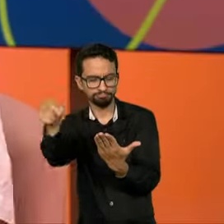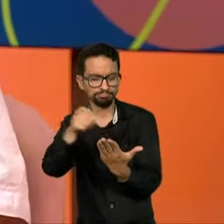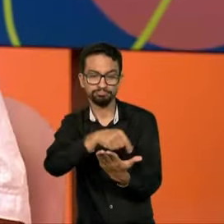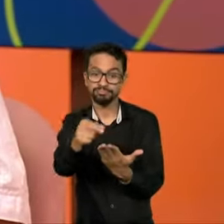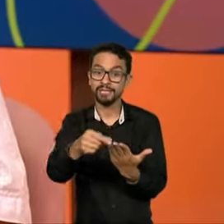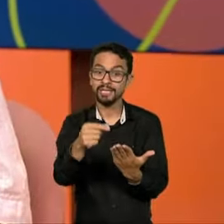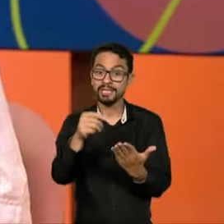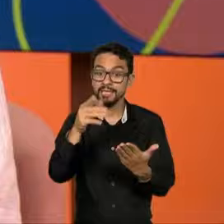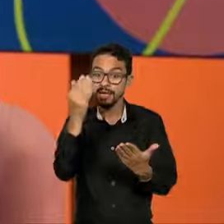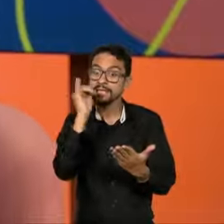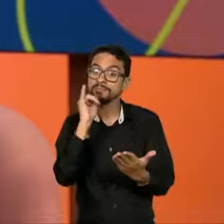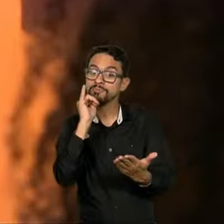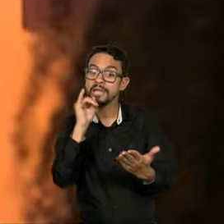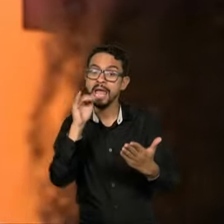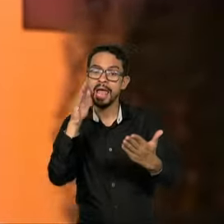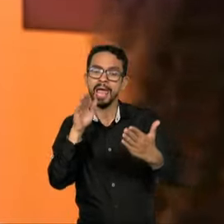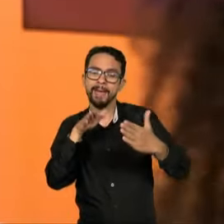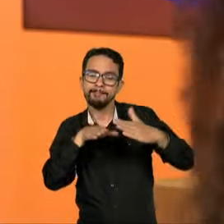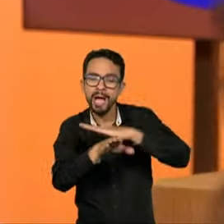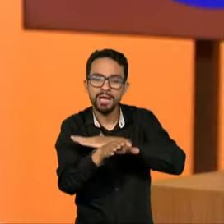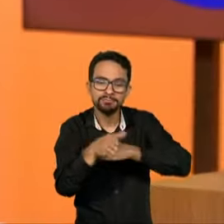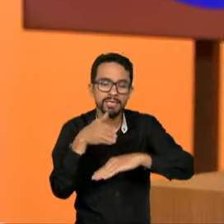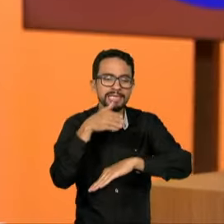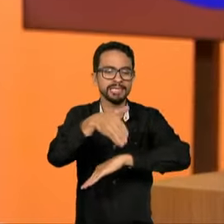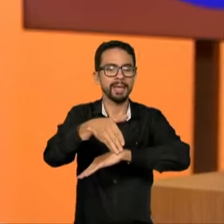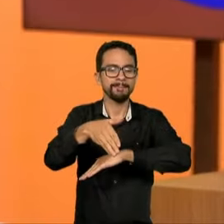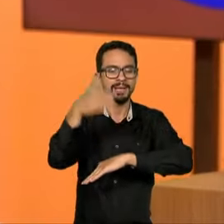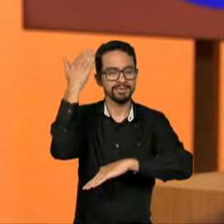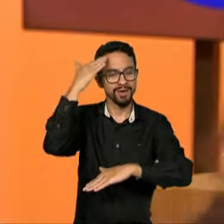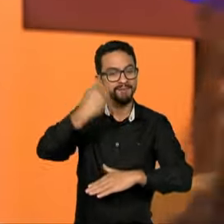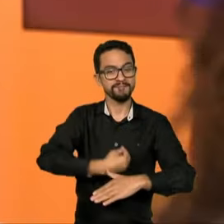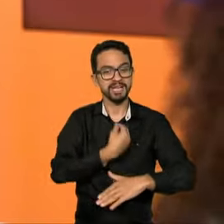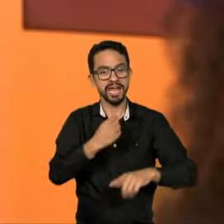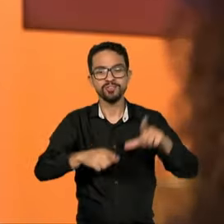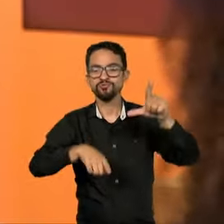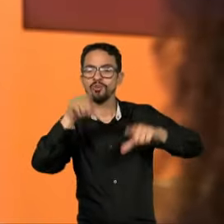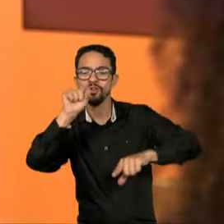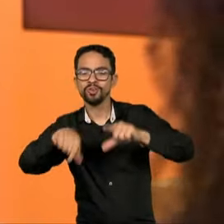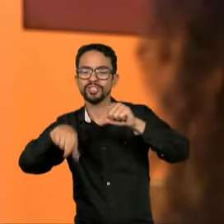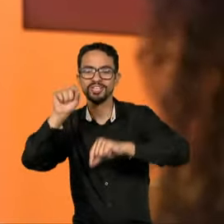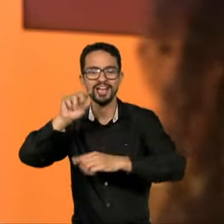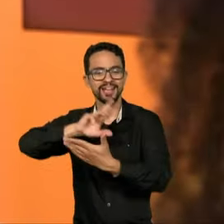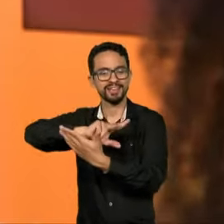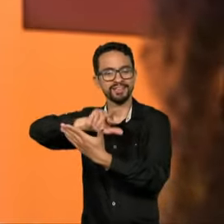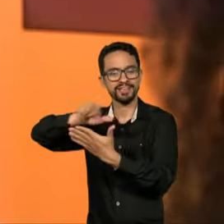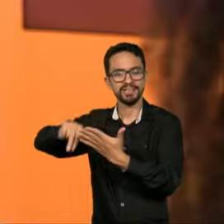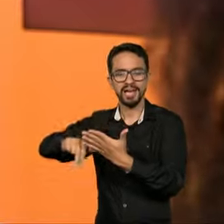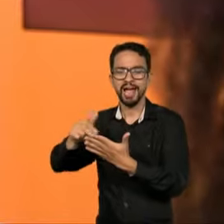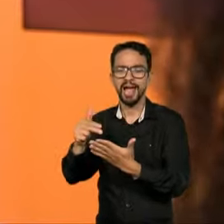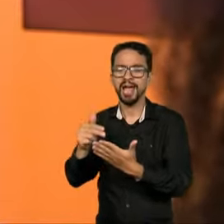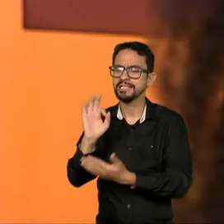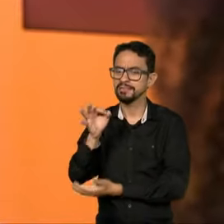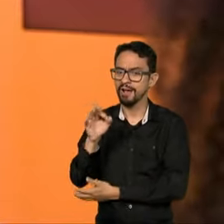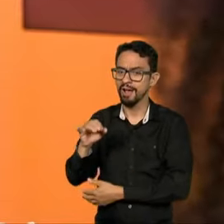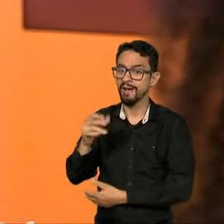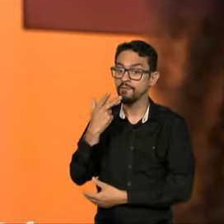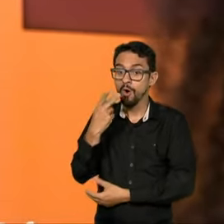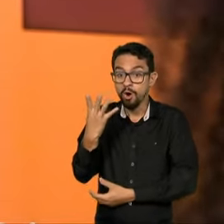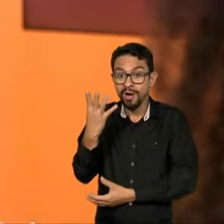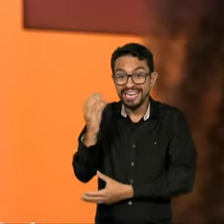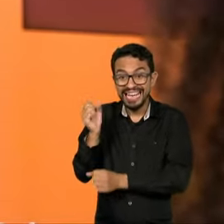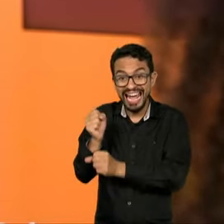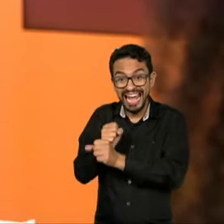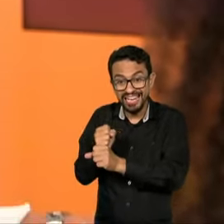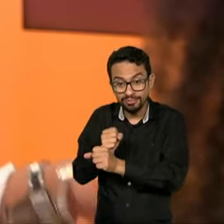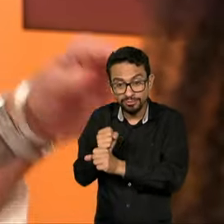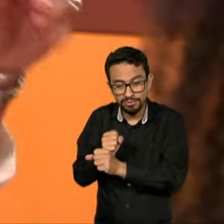passa embaixo, a vida é um viaduto. A vida é um viaduto, é maravilhoso. Agora, Léo, você estava falando de tempo, gente. 40 anos 40 de carreira.